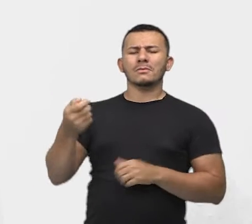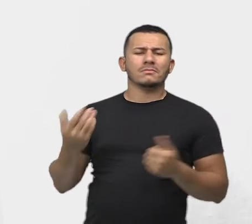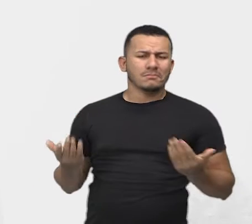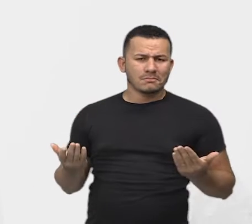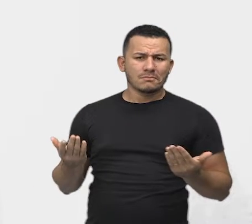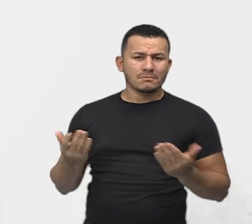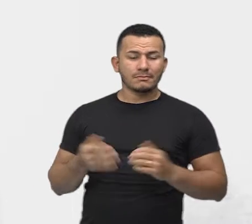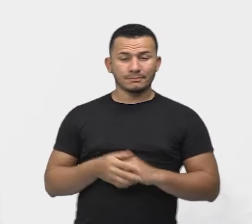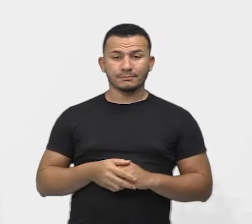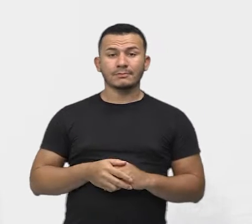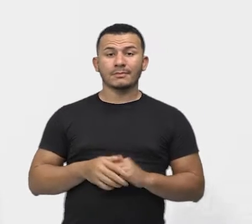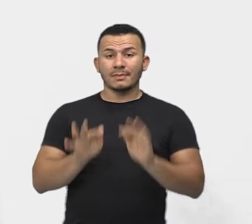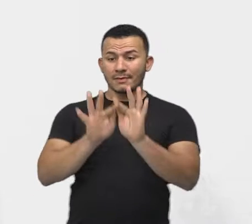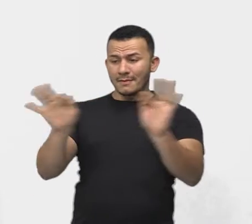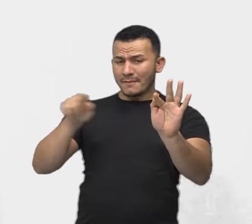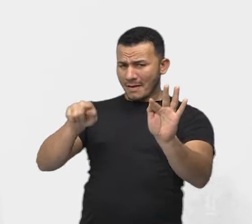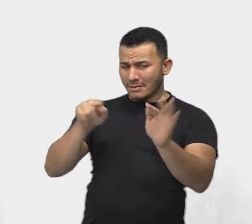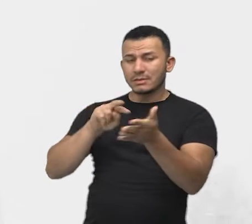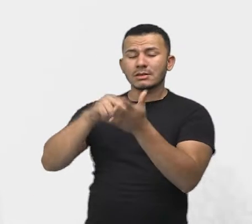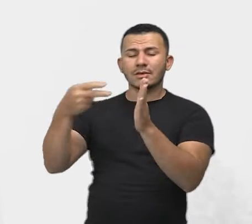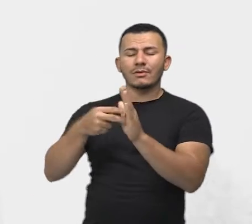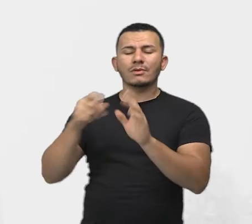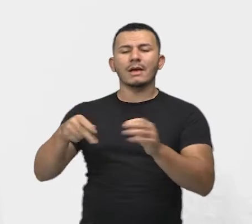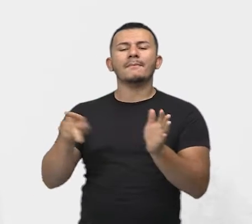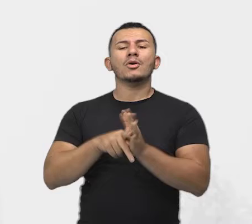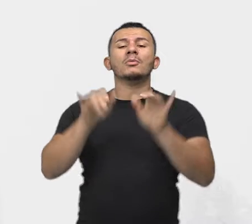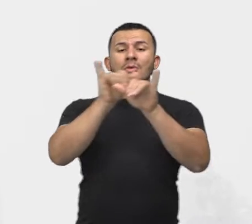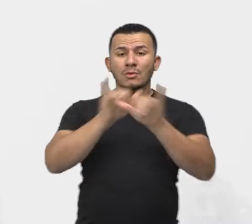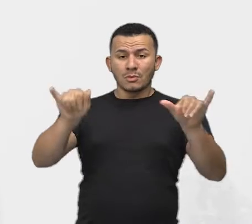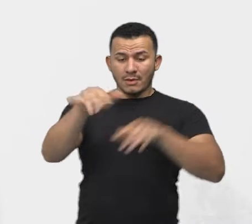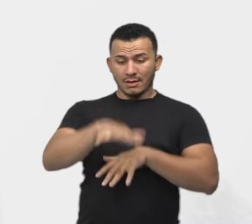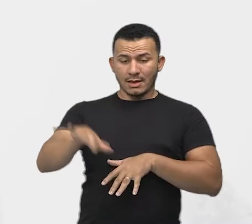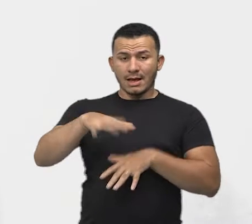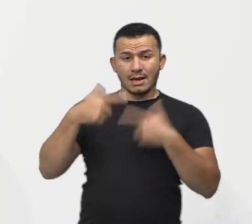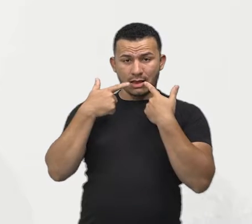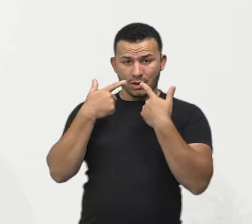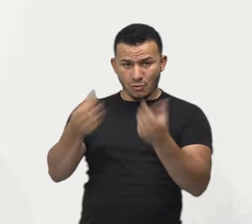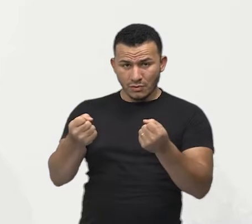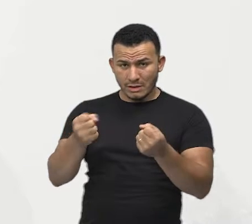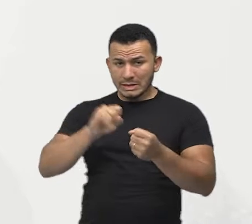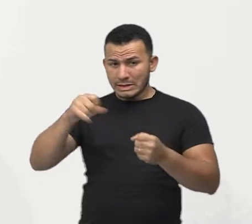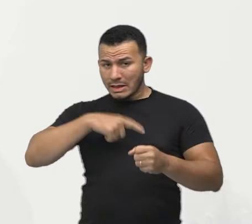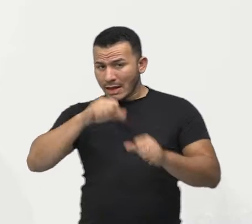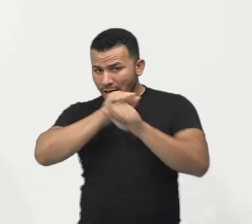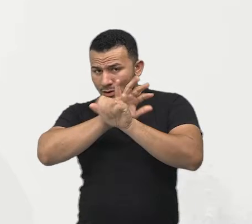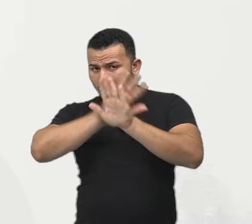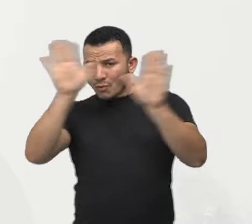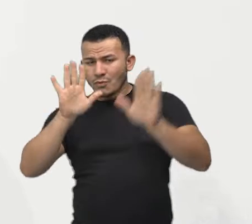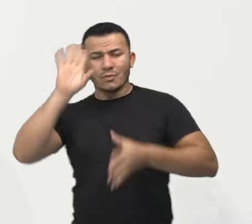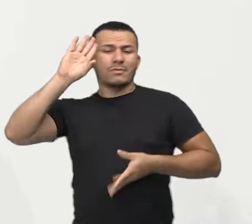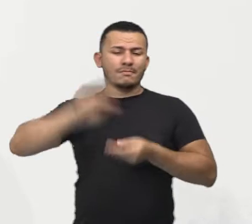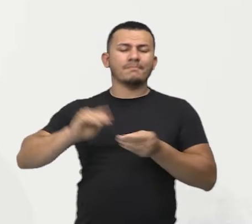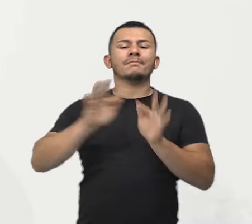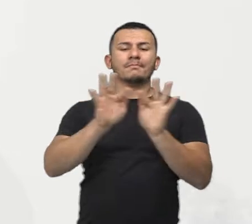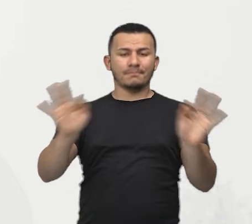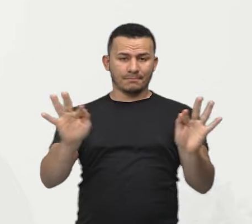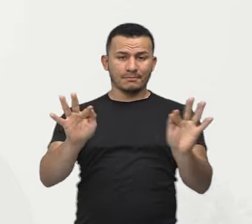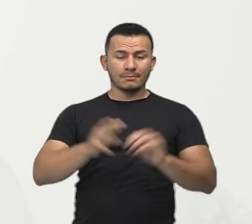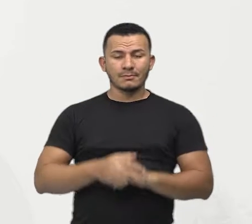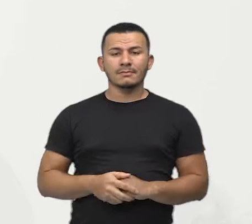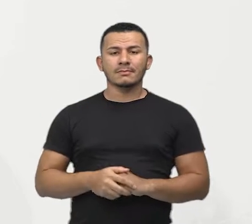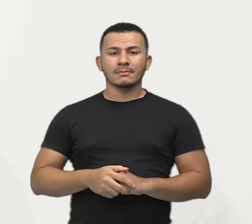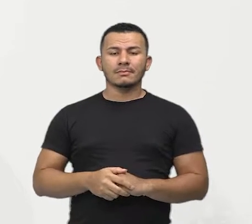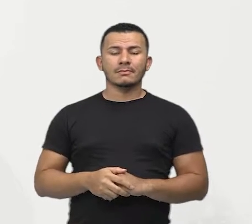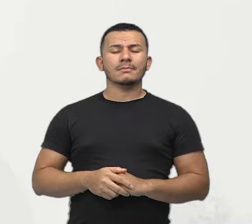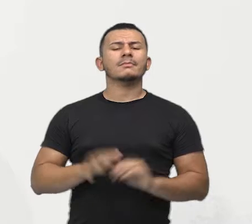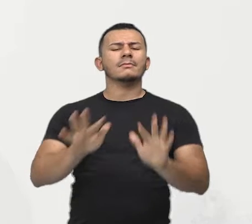uma frase? Frase é todo enunciado linguístico que tem sentido completo. Então, o que marca a frase para a